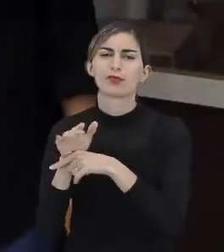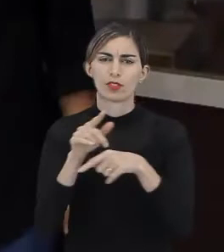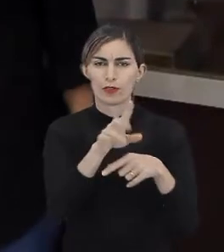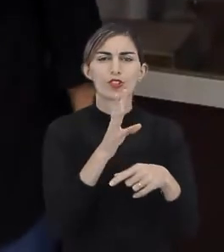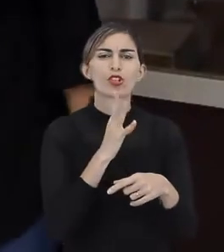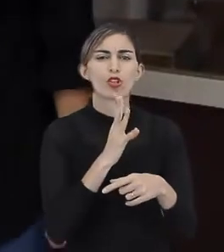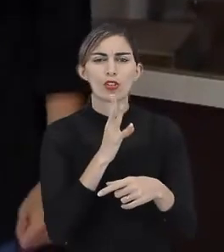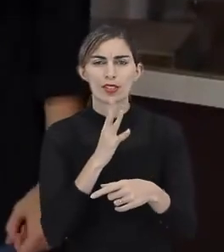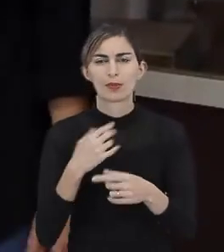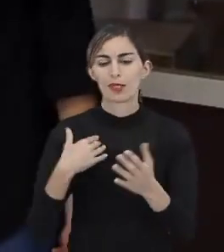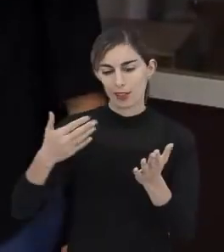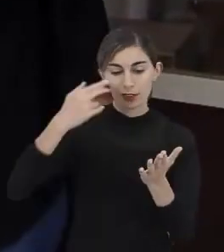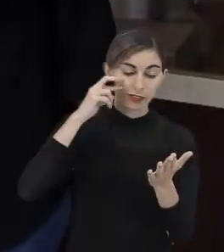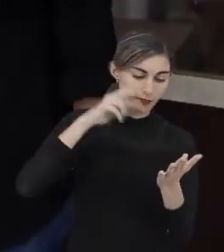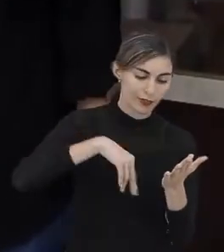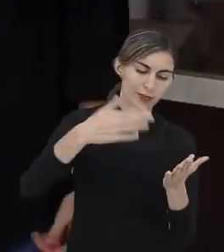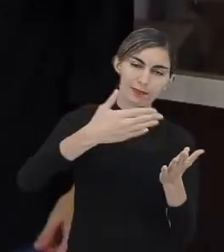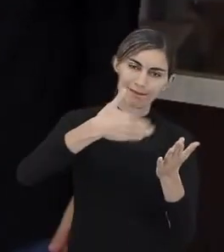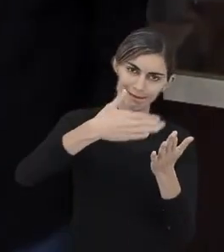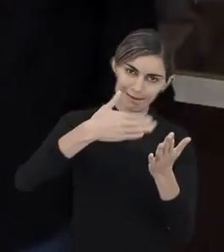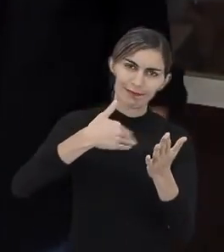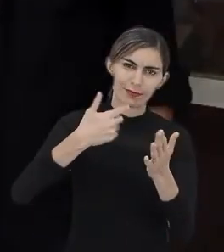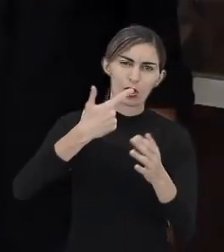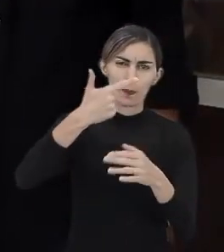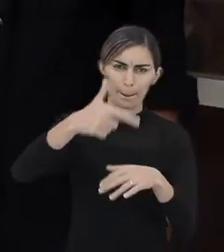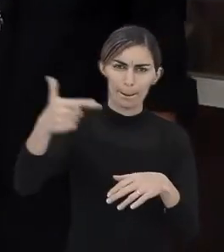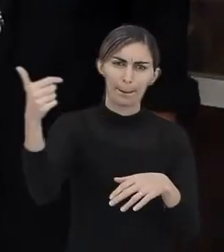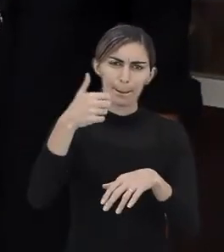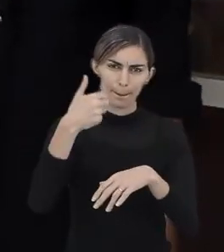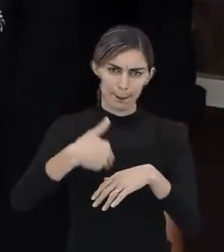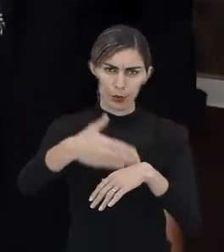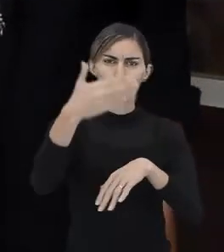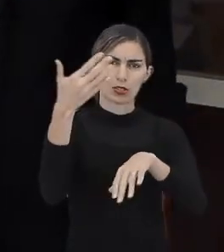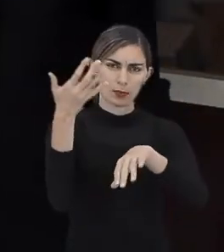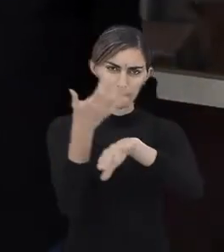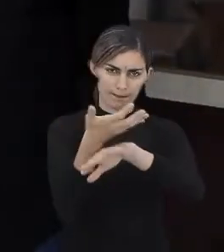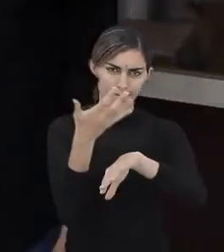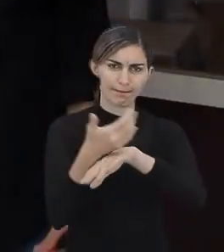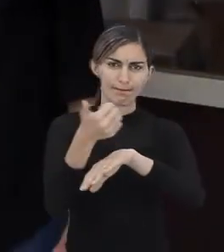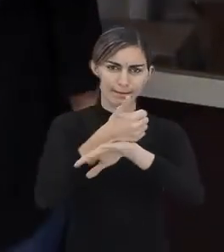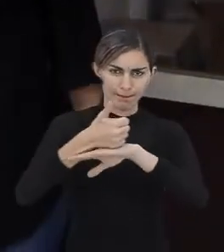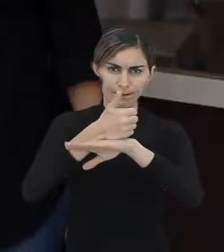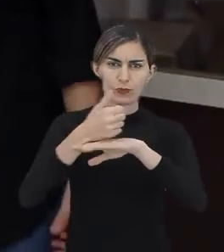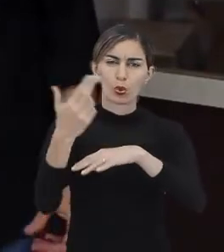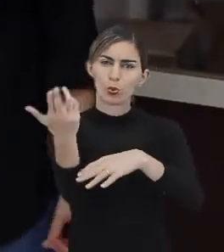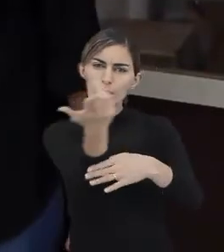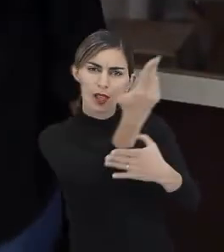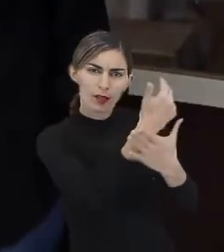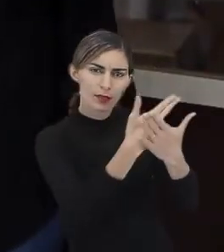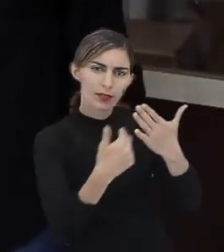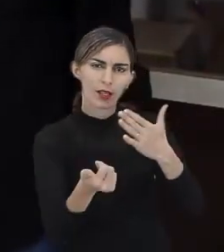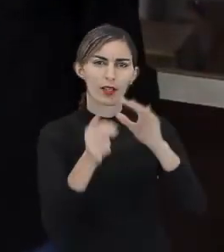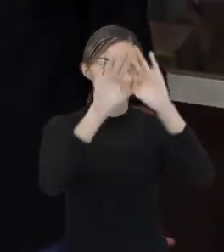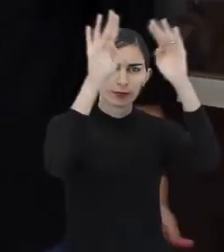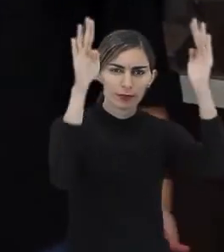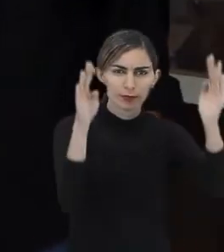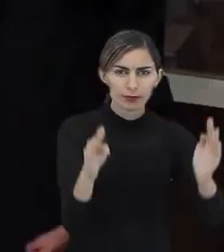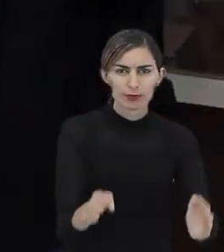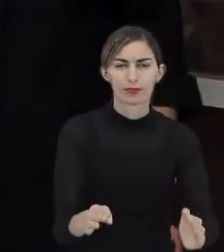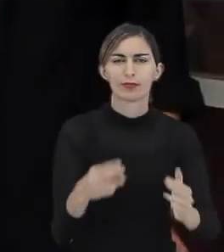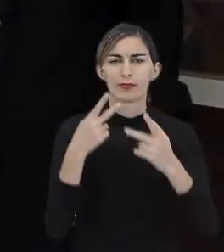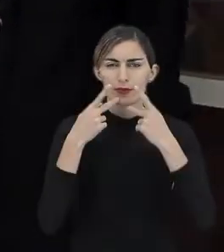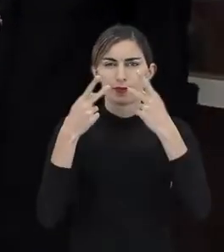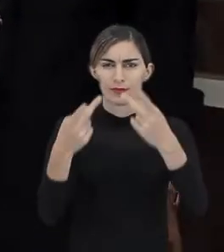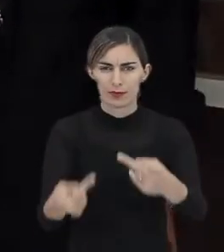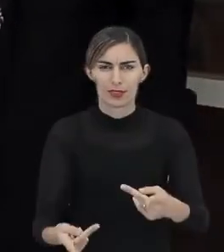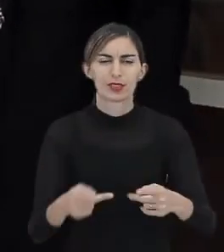muito no conhecimento que a gente viu no caderno, né? Nossa próxima competência é projeto detalhado, né, o desenho detalhado do projeto de imobiliário. E eu acho